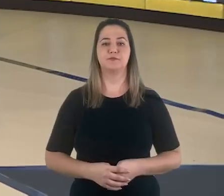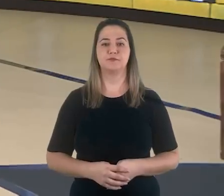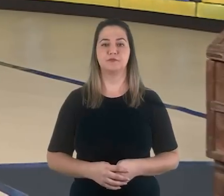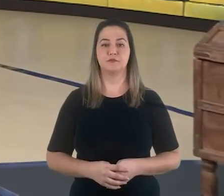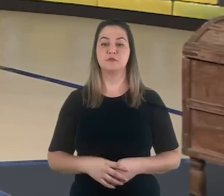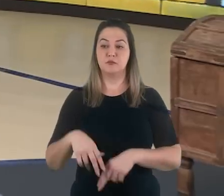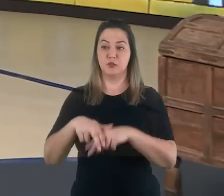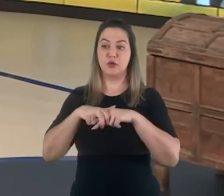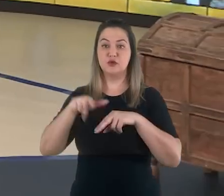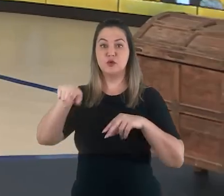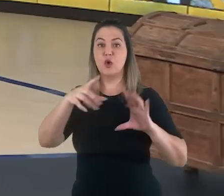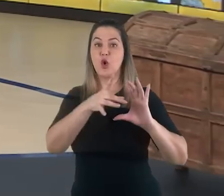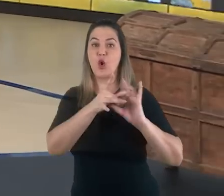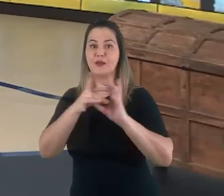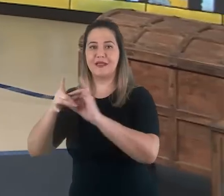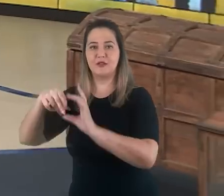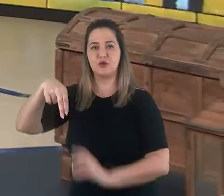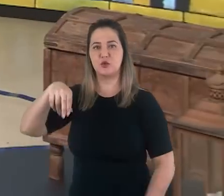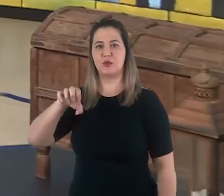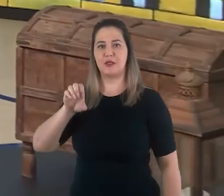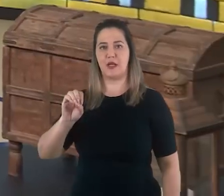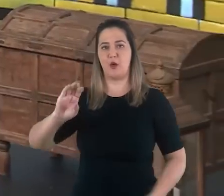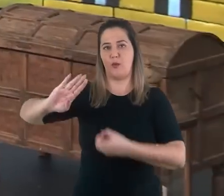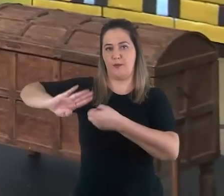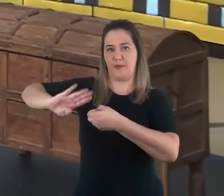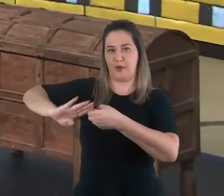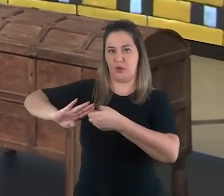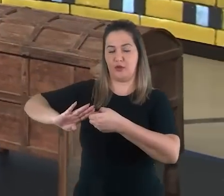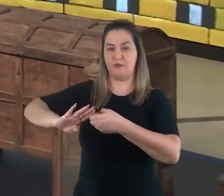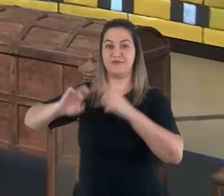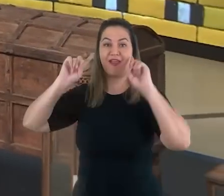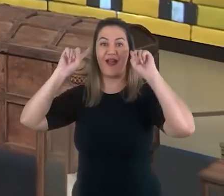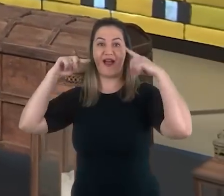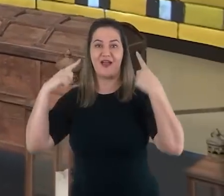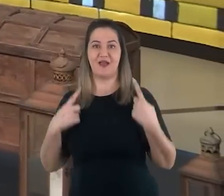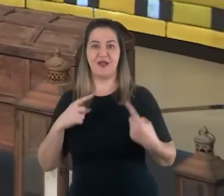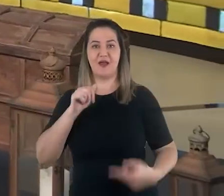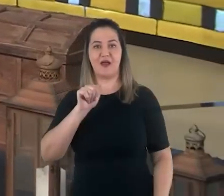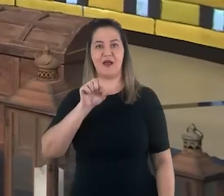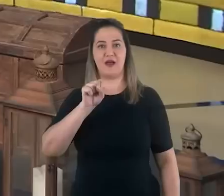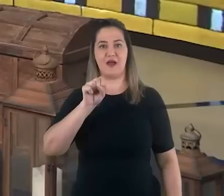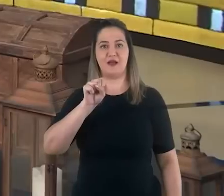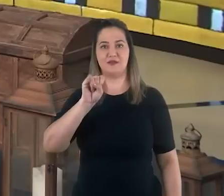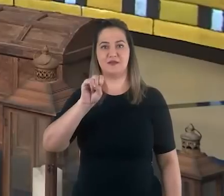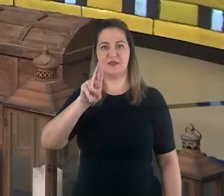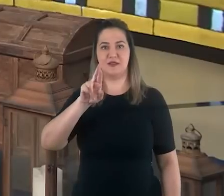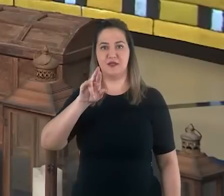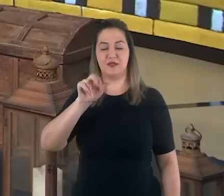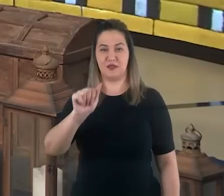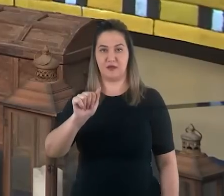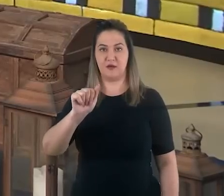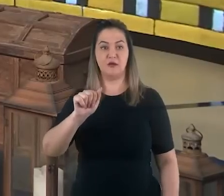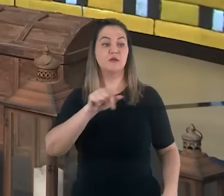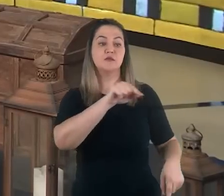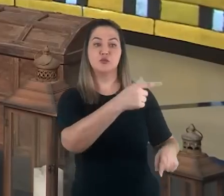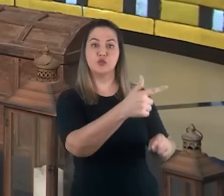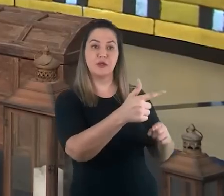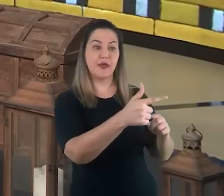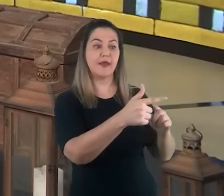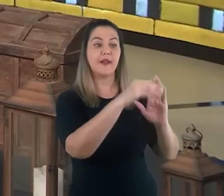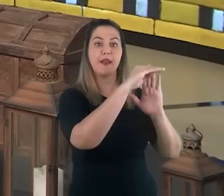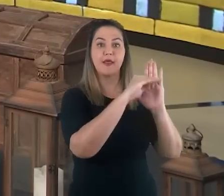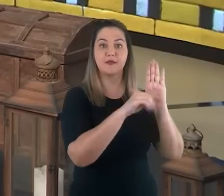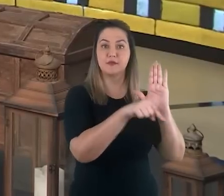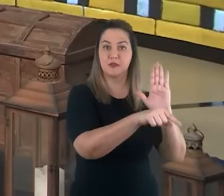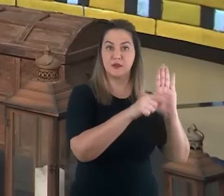contexto neobabilônico, a Assíria, que já havia sido derrotada, não aparece na lista de Daniel, mas ele começa com a Babilônia.